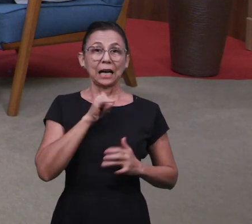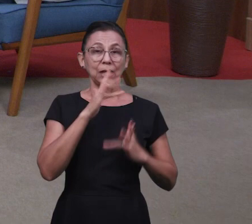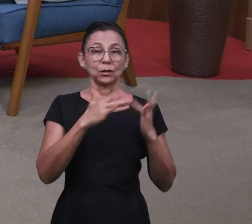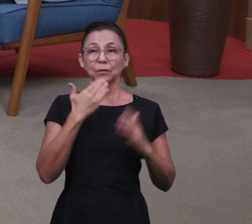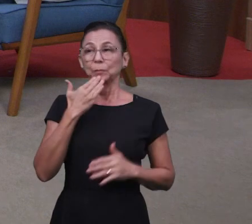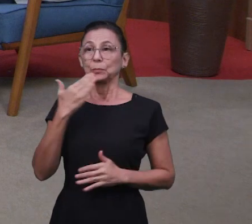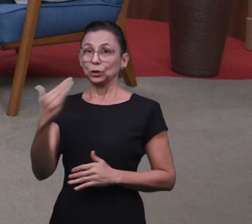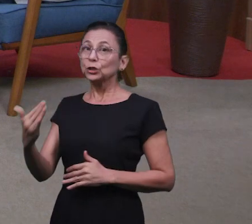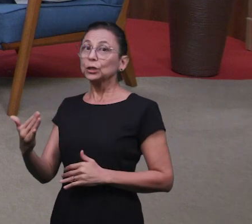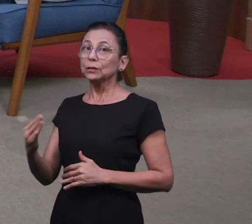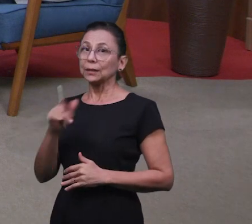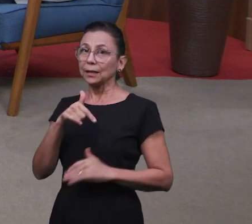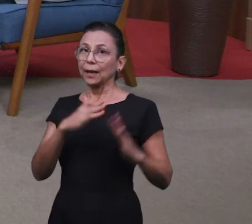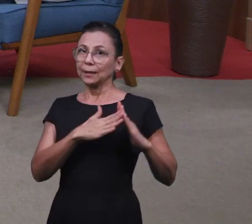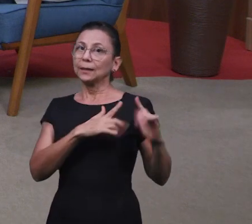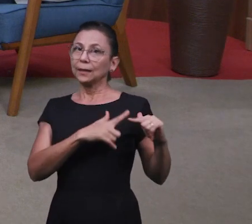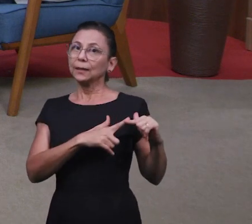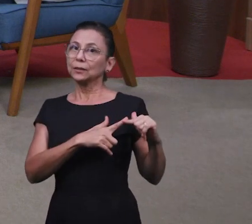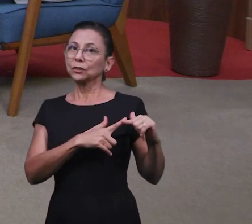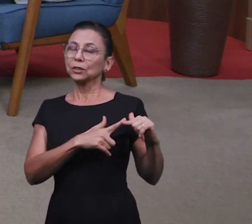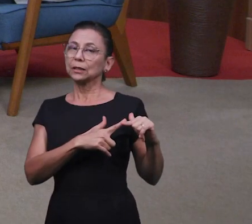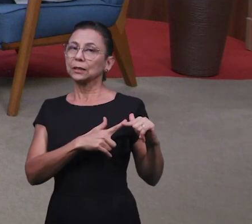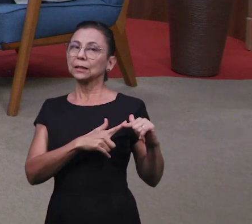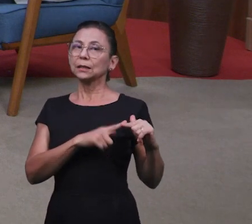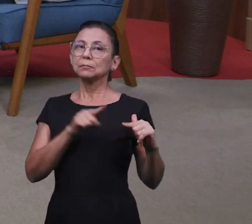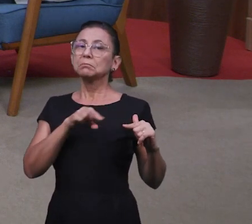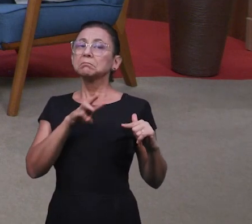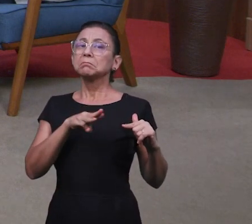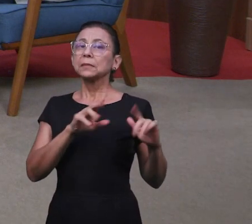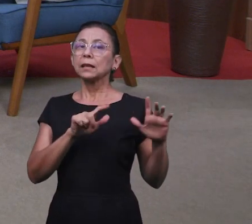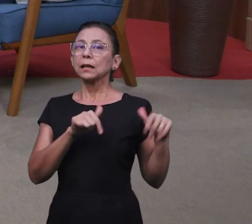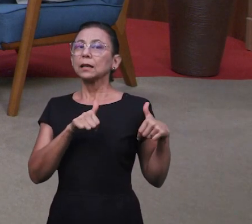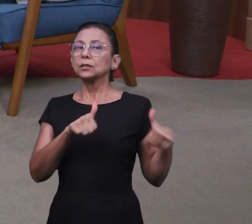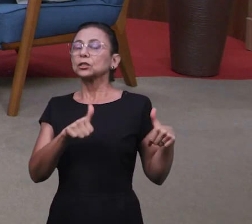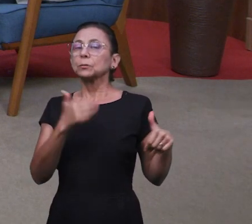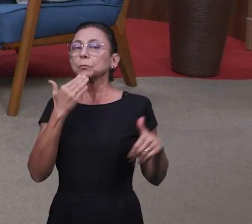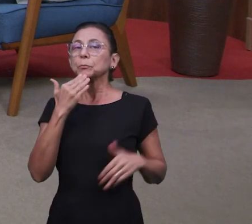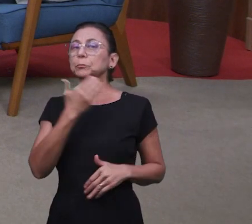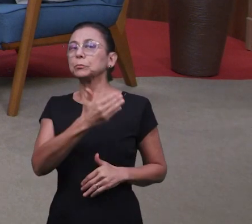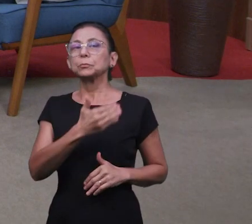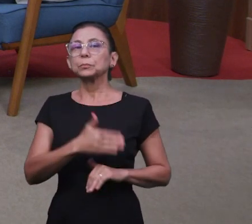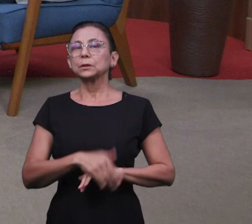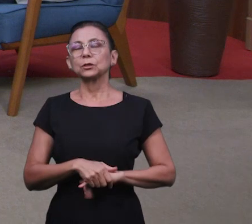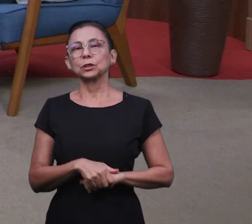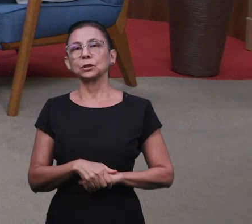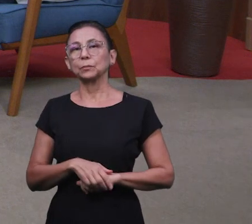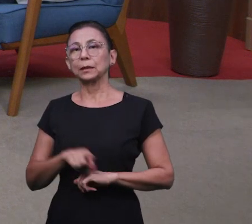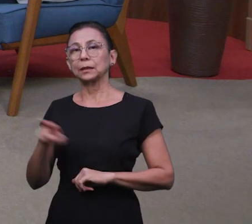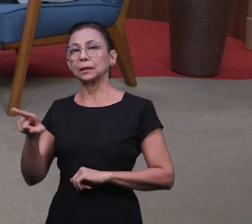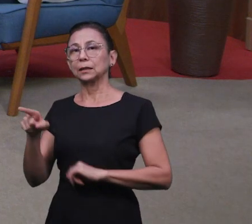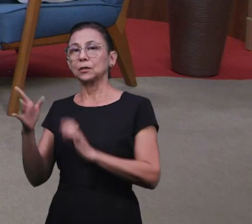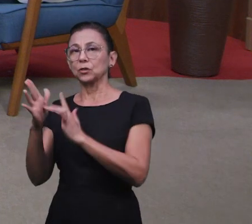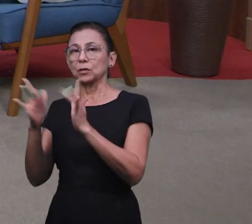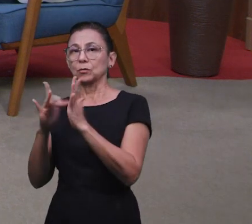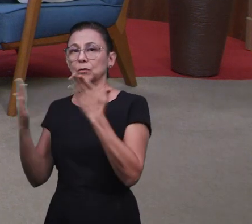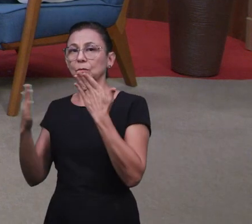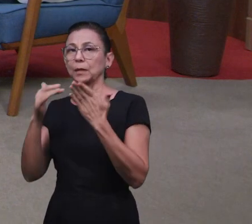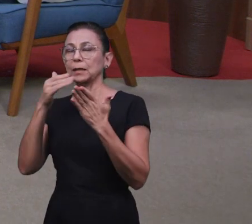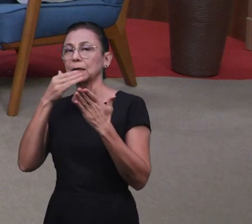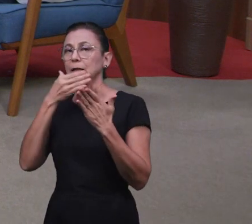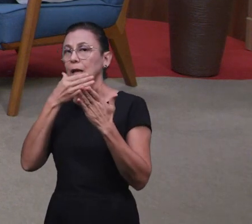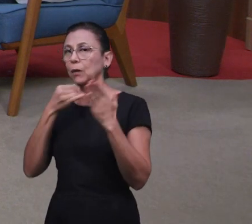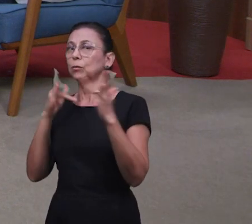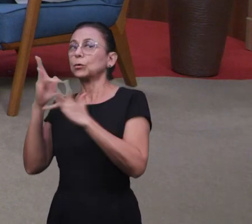noiva pedindo, positivo. Então, quem está agindo no sentido, o pedido para que o noivo haja dessa